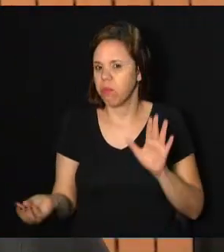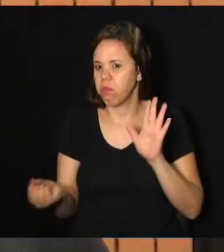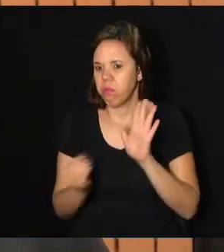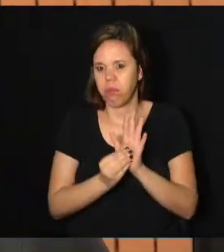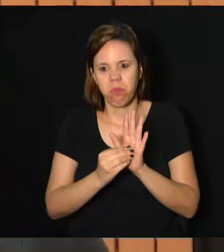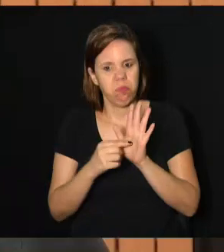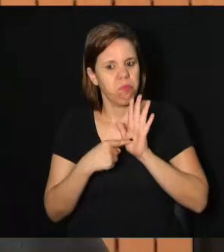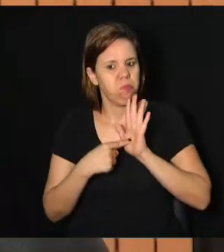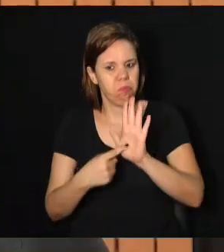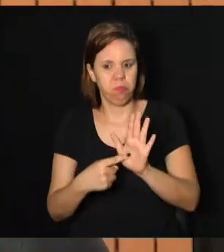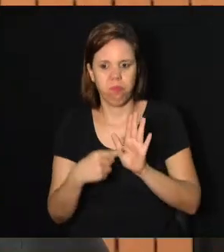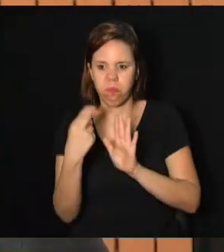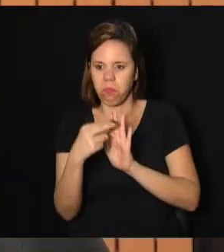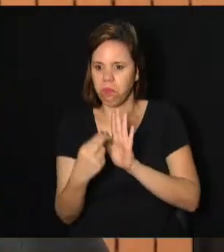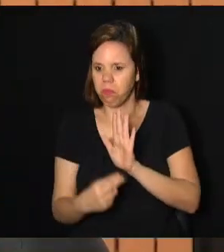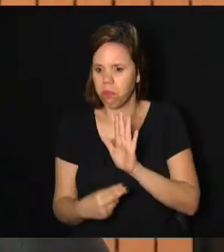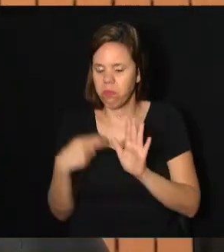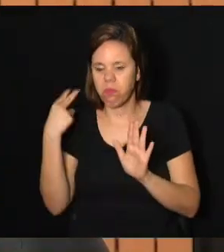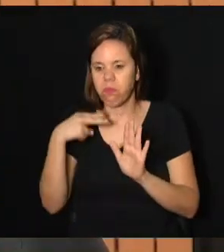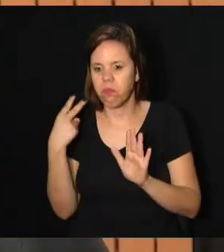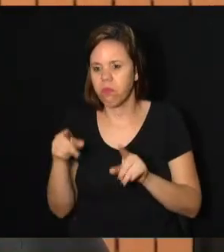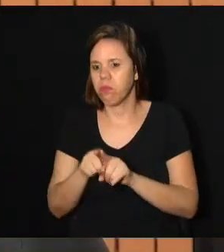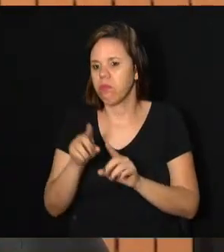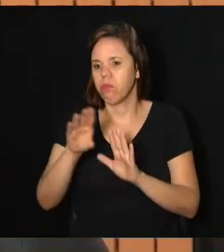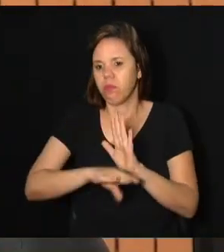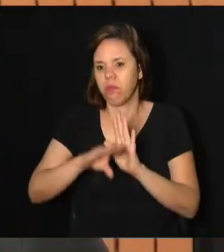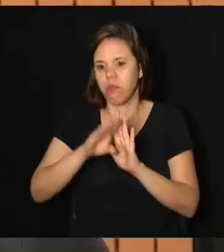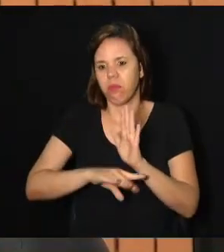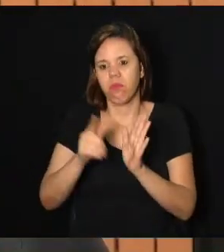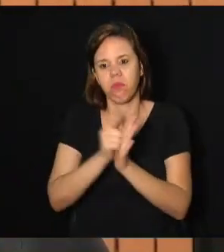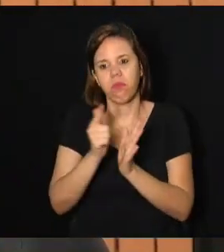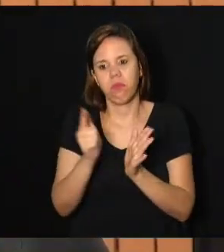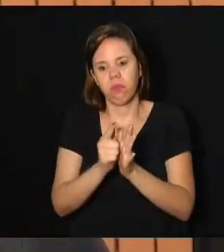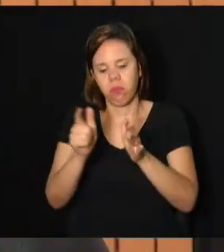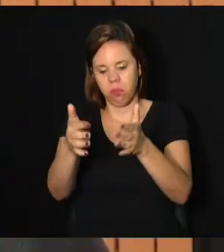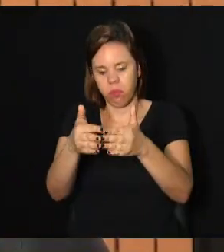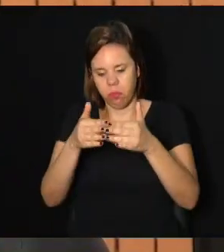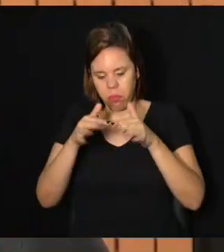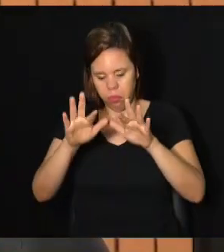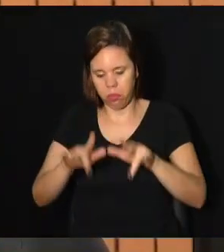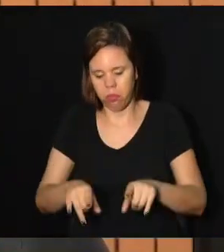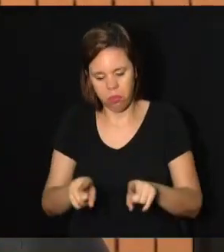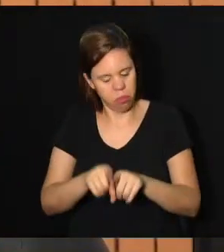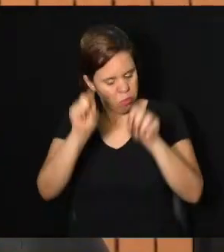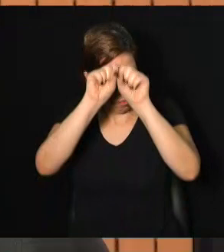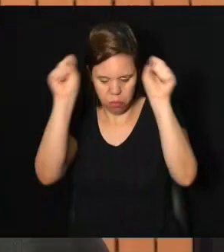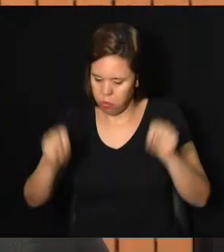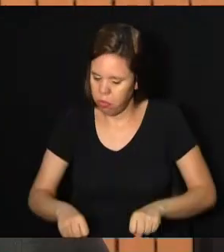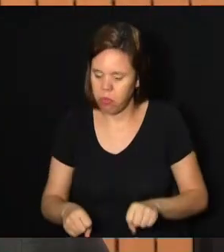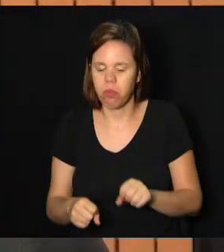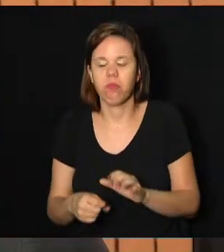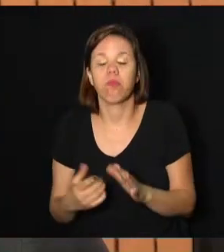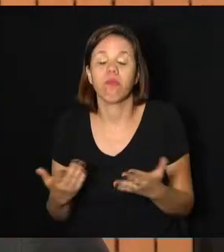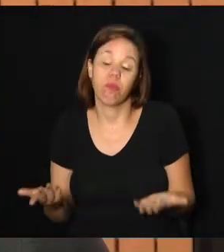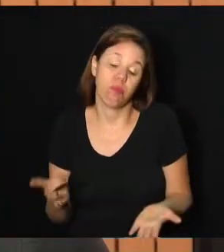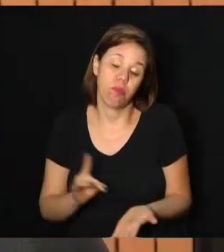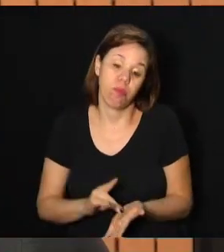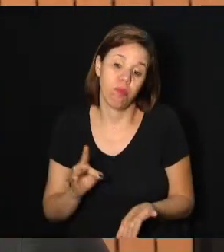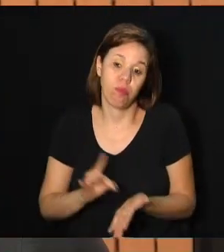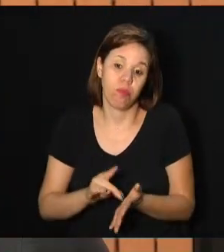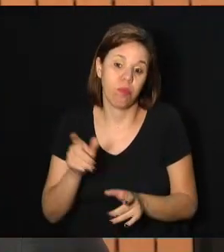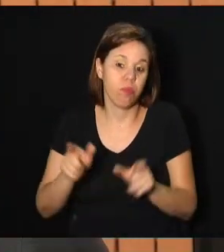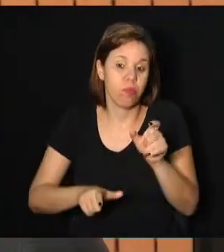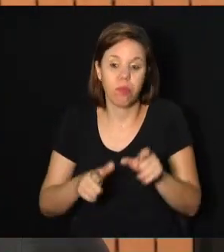registrado nas atas, ela não fica registrada no sistema. Então, na verdade, as pessoas não